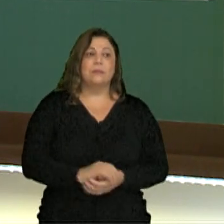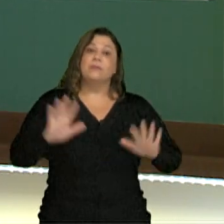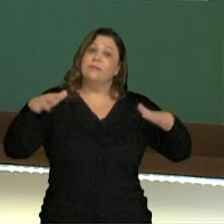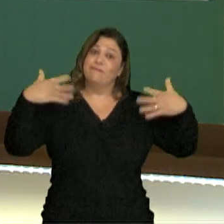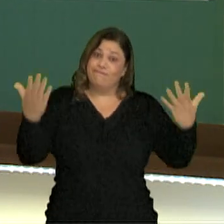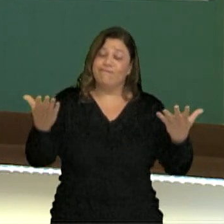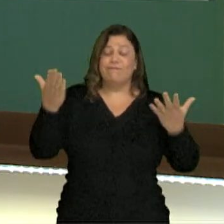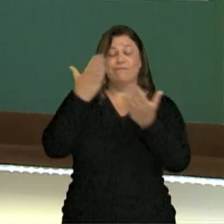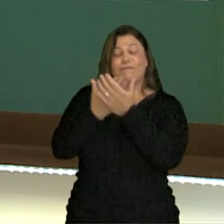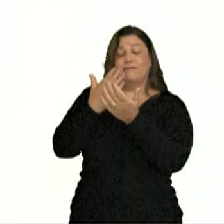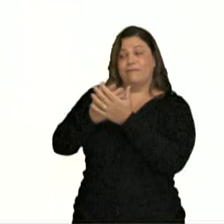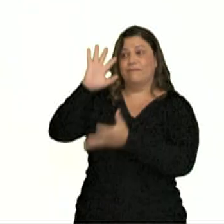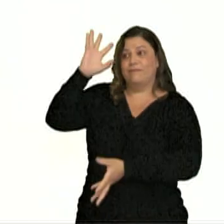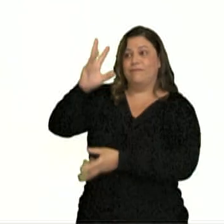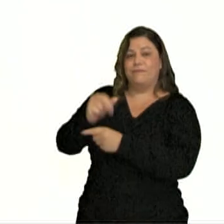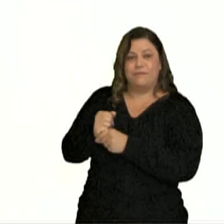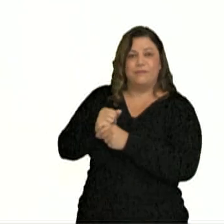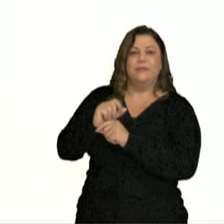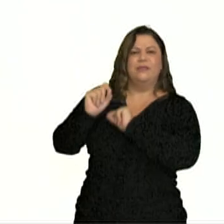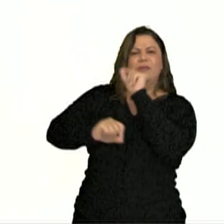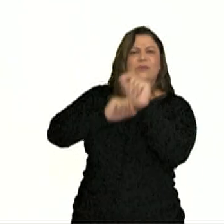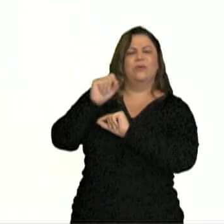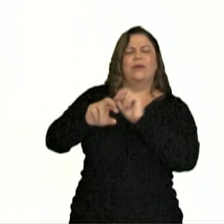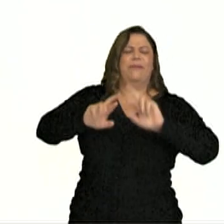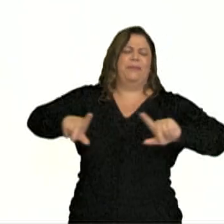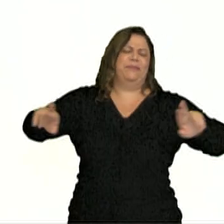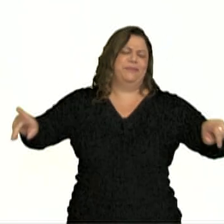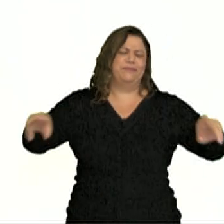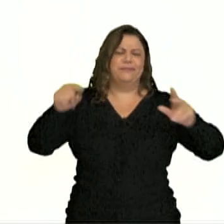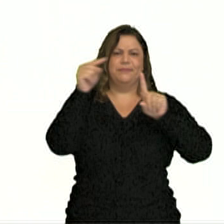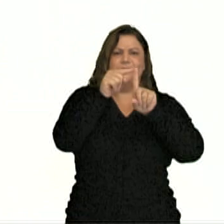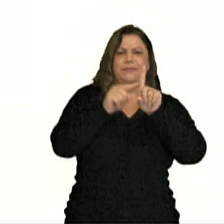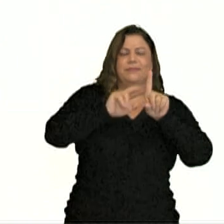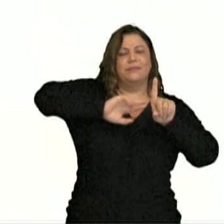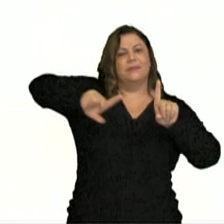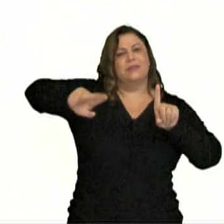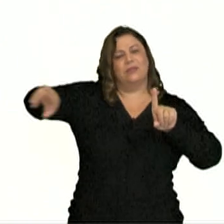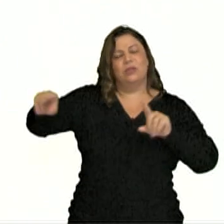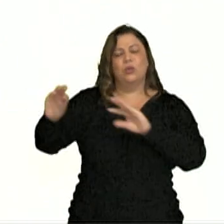Então, nessa aula vimos sobre os diferentes tipos de movimentos